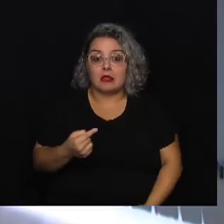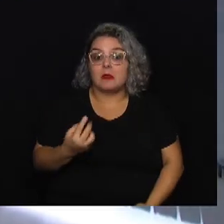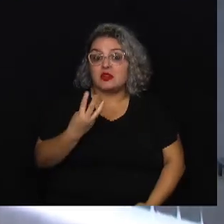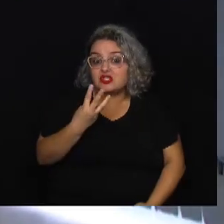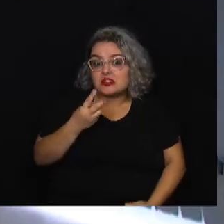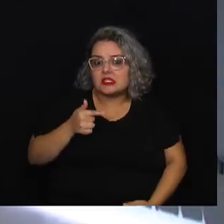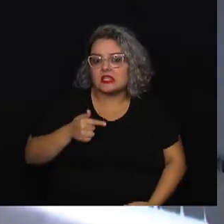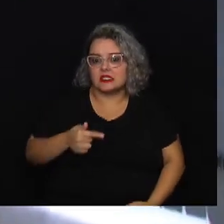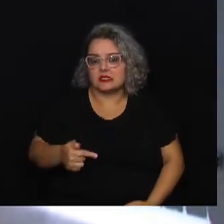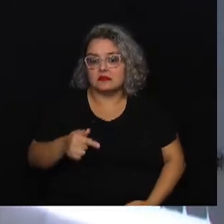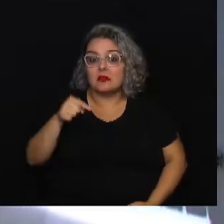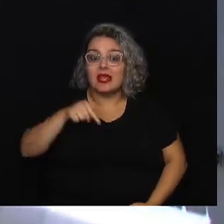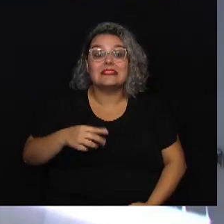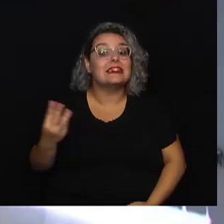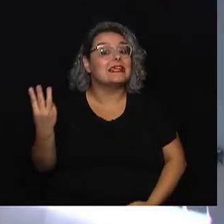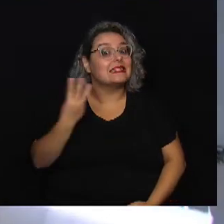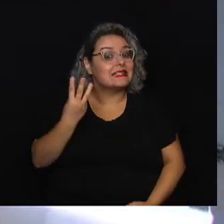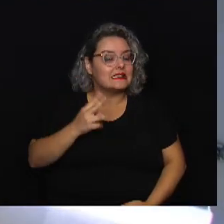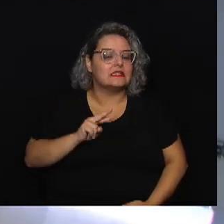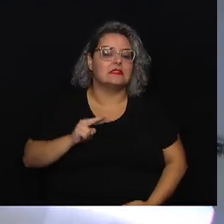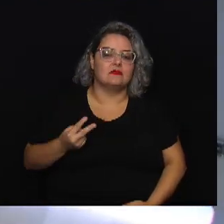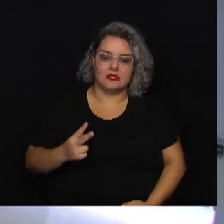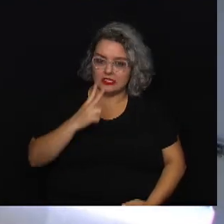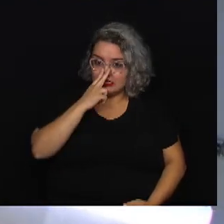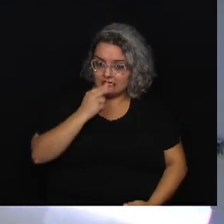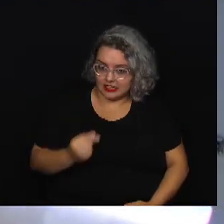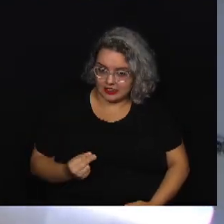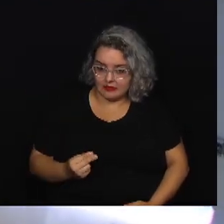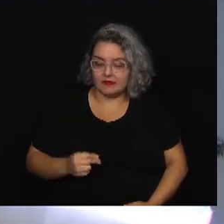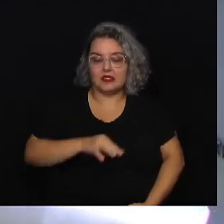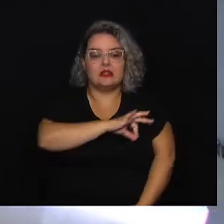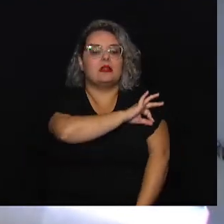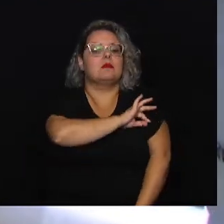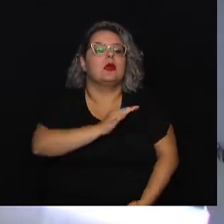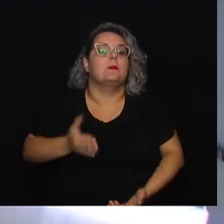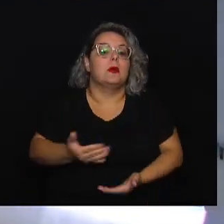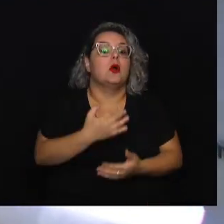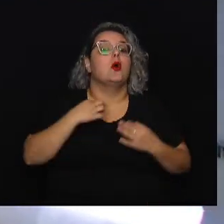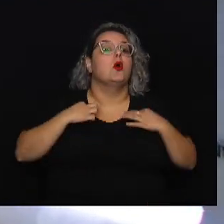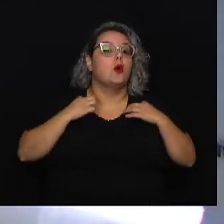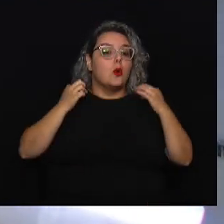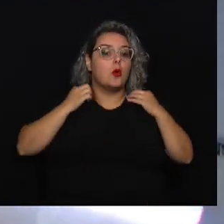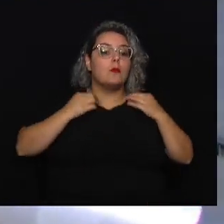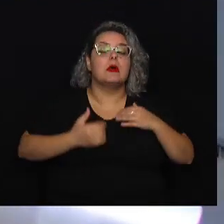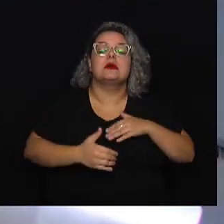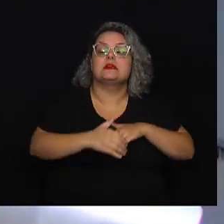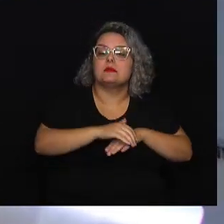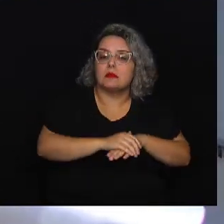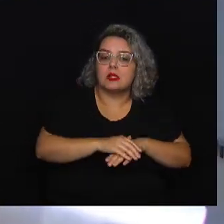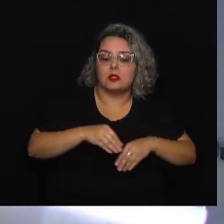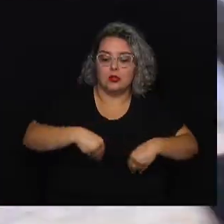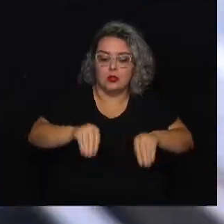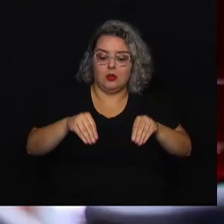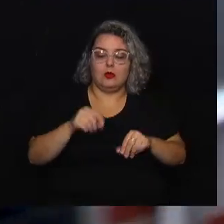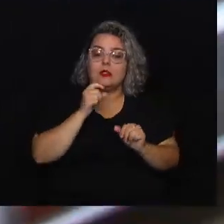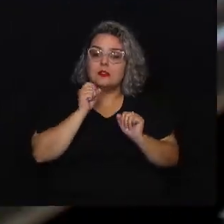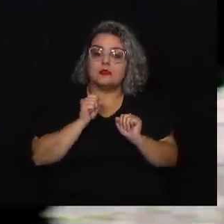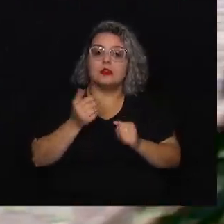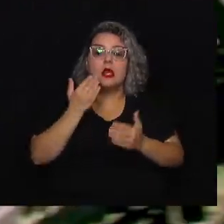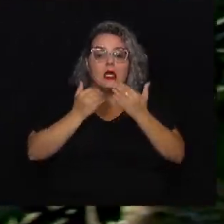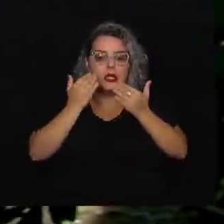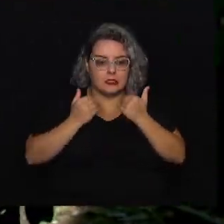semanas, esta já é a 3ª vez que a van da prefeitura vem recolher roupas, sapatos, cobertores,